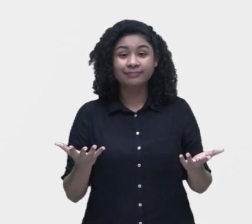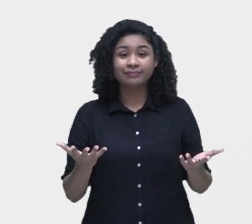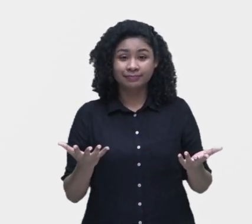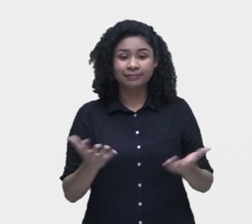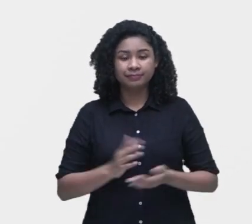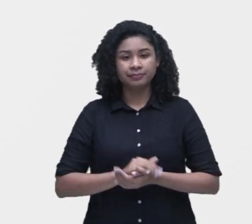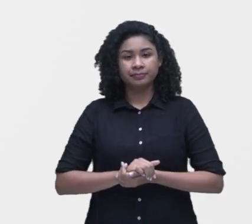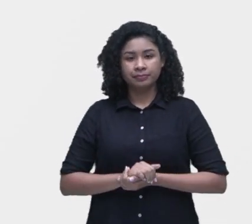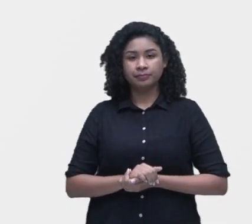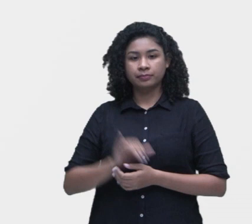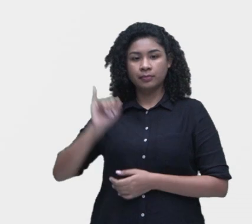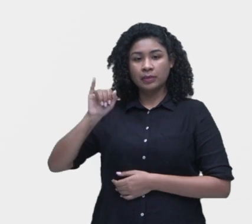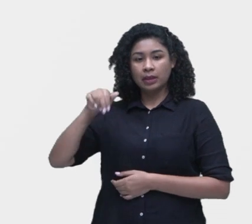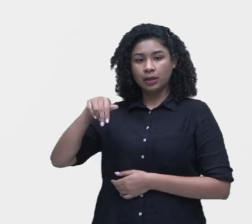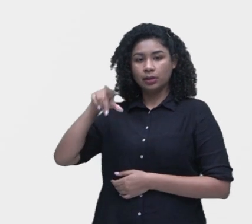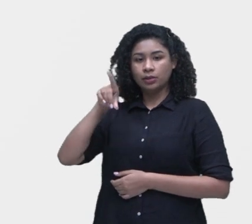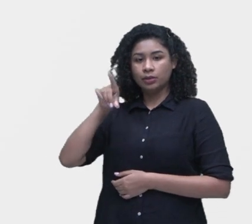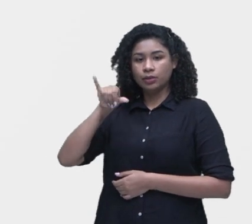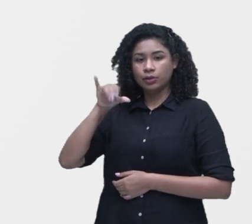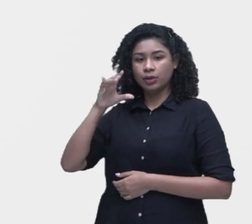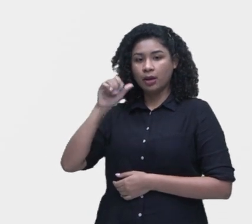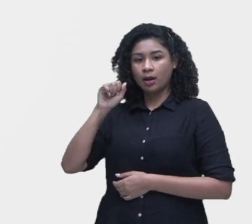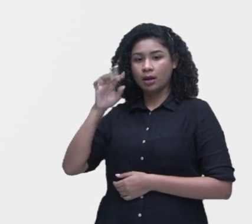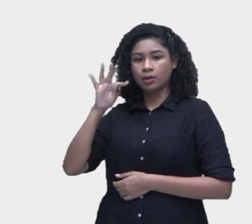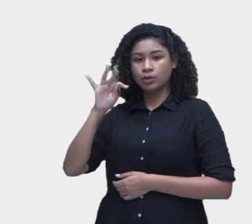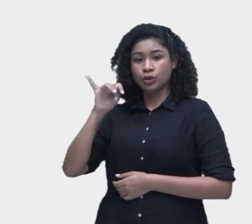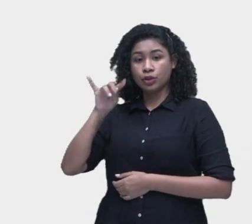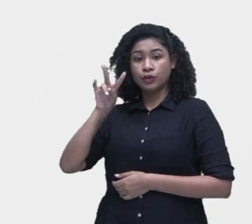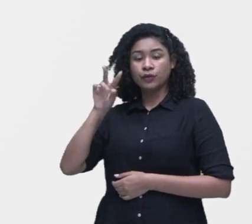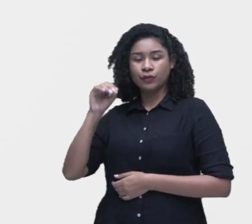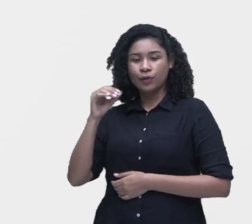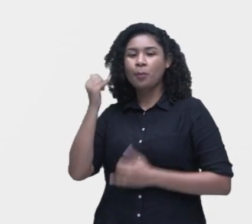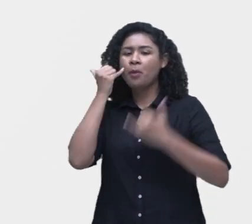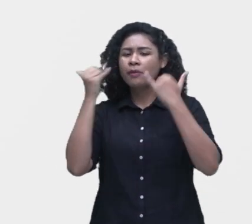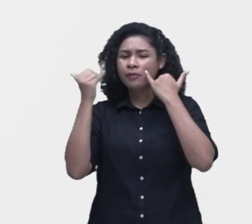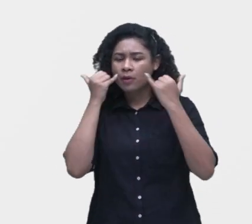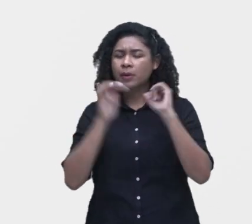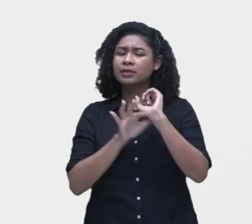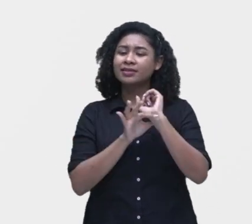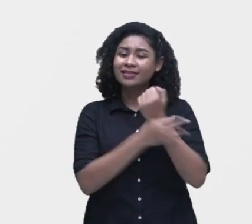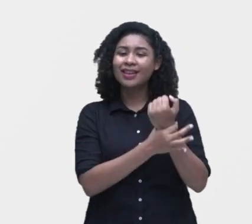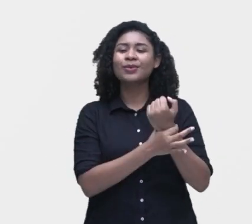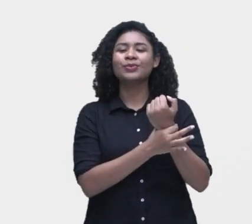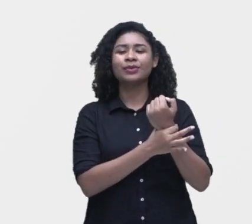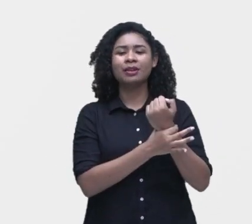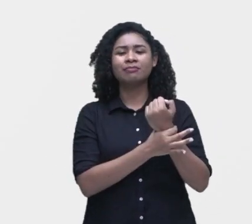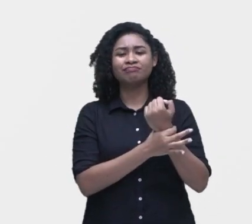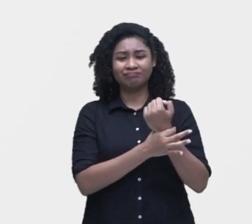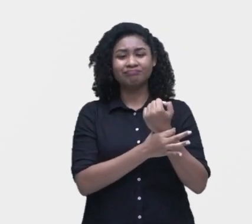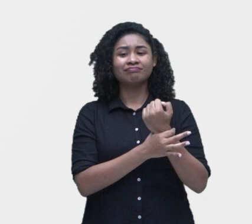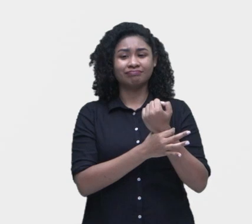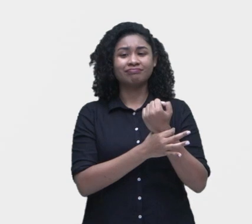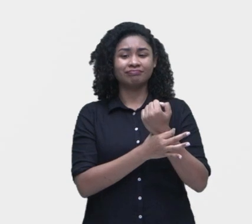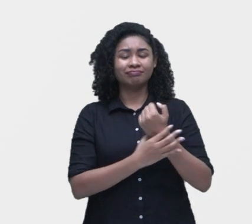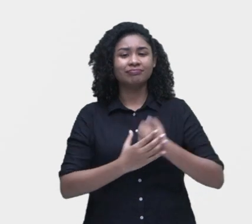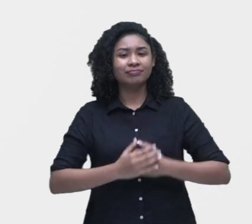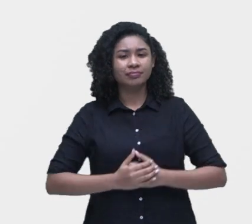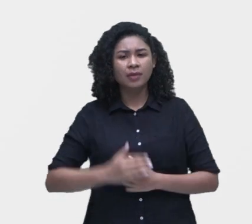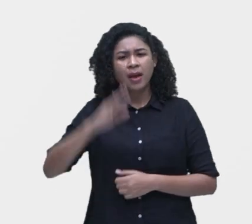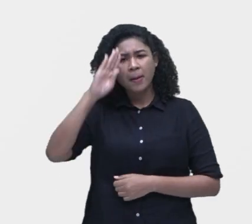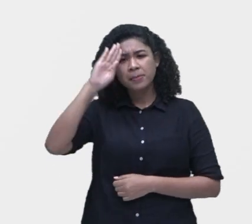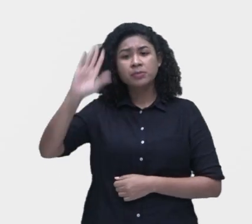Modo indicativo, porque é uma certeza, né? Principalmente porque